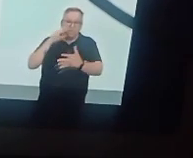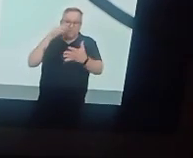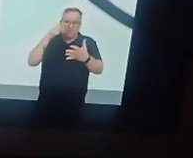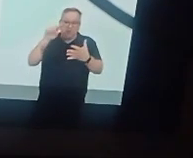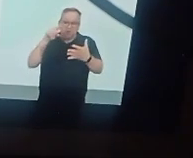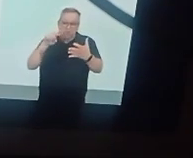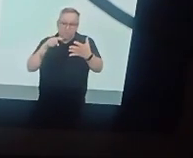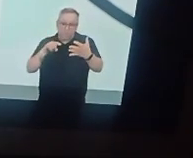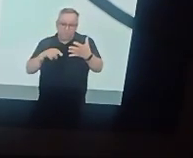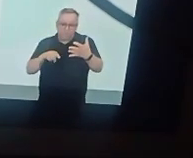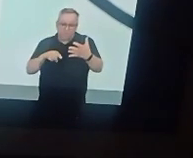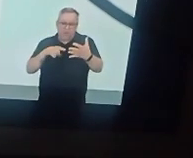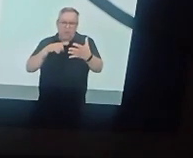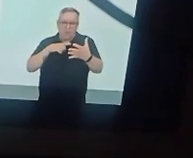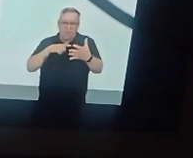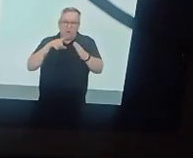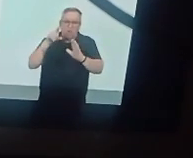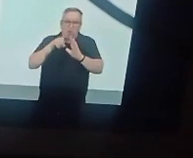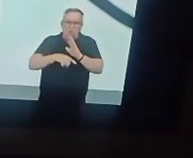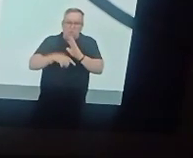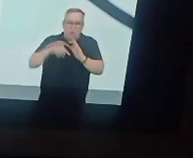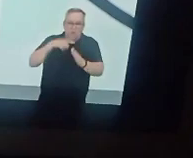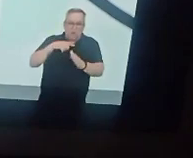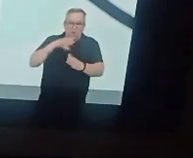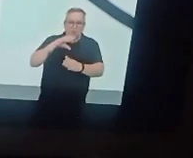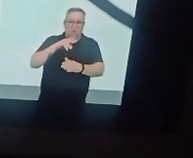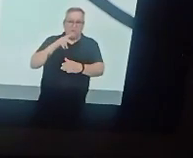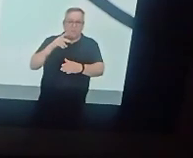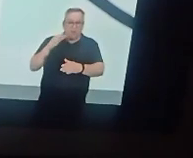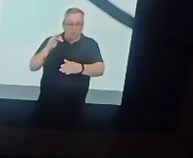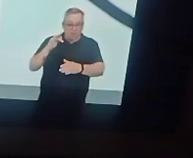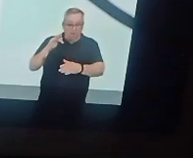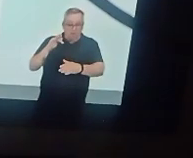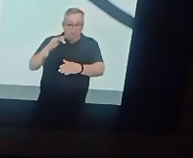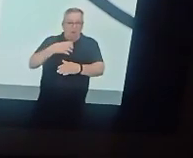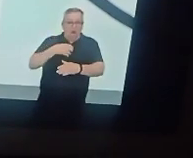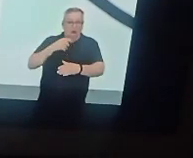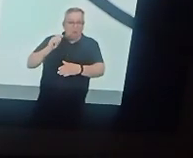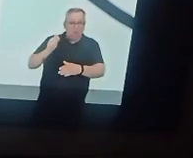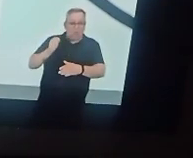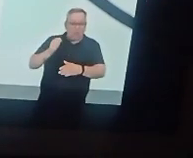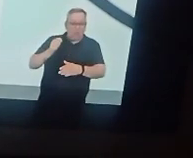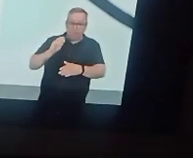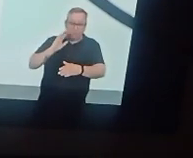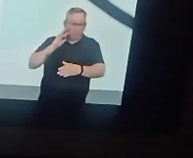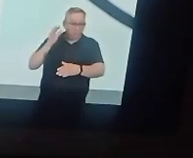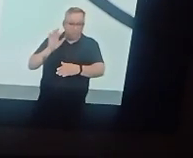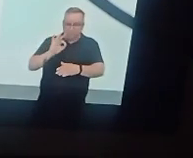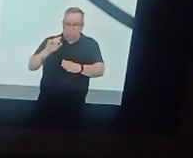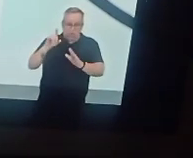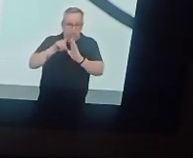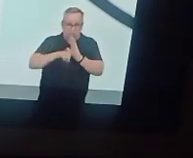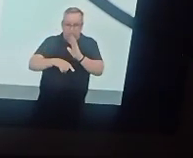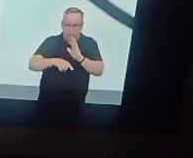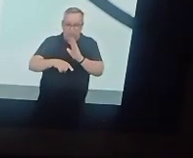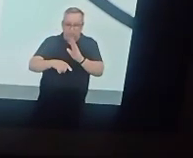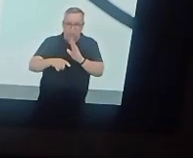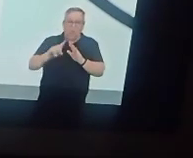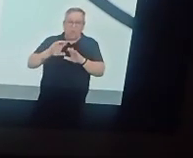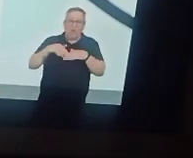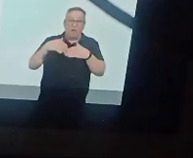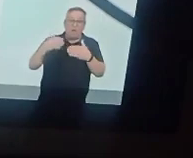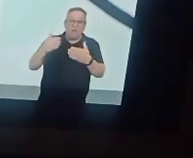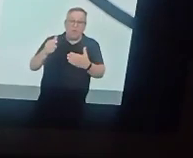algum desconto que deveria ter sido gerado no CPF de forma automática e não foi gerado de forma automática, o